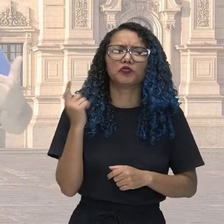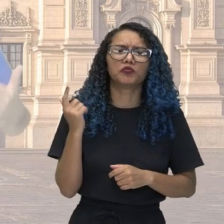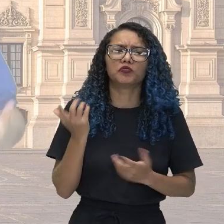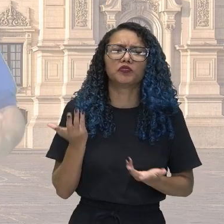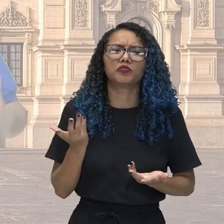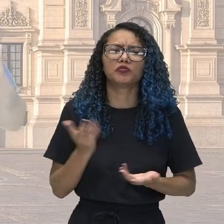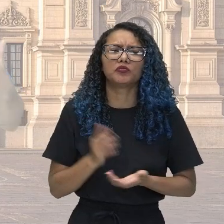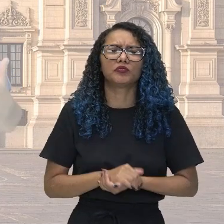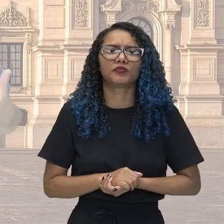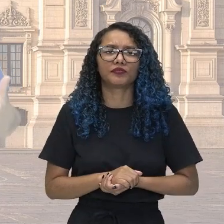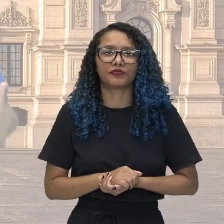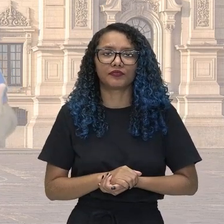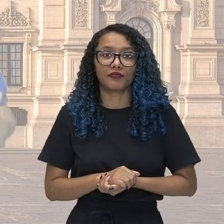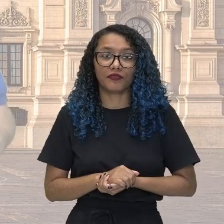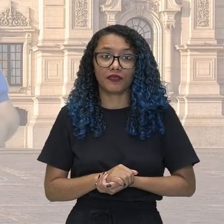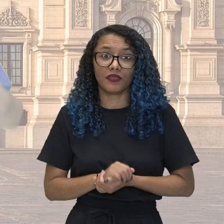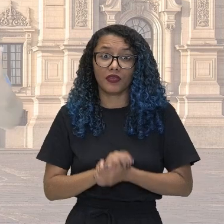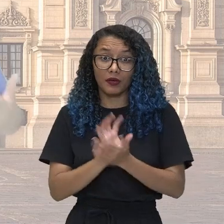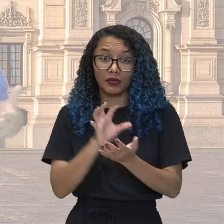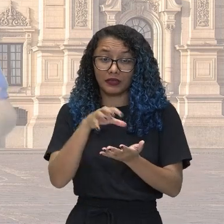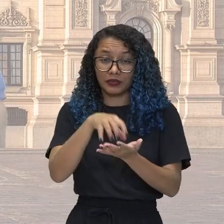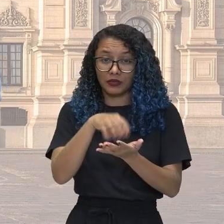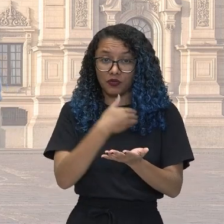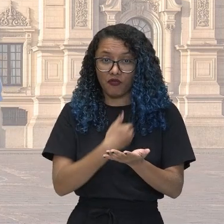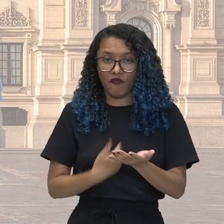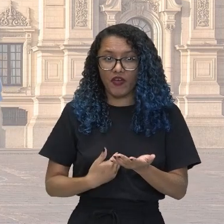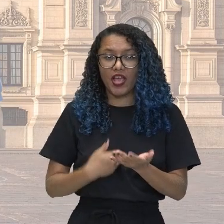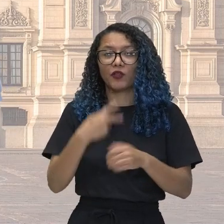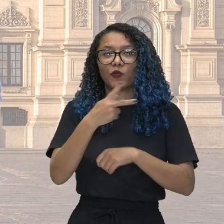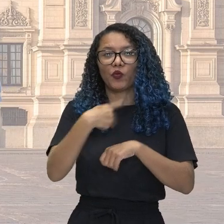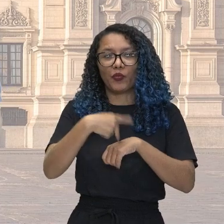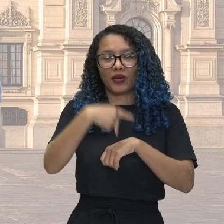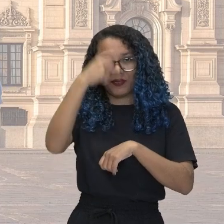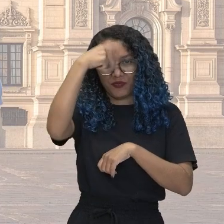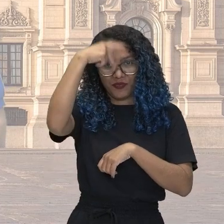Marante del perenal